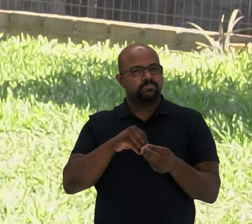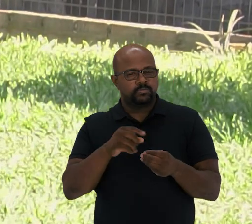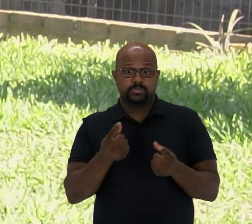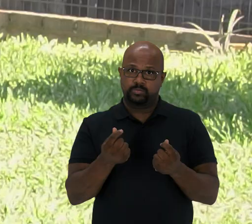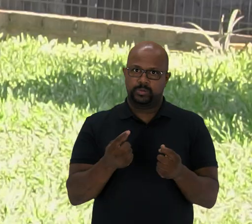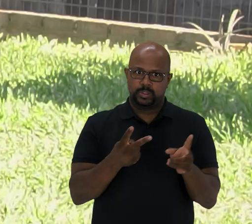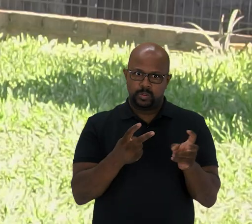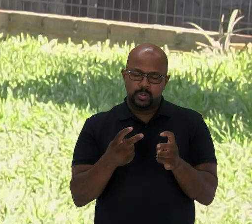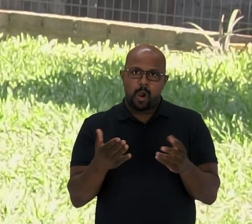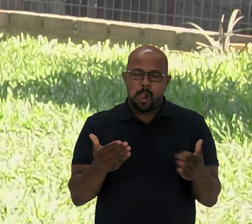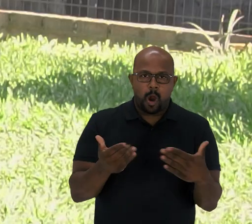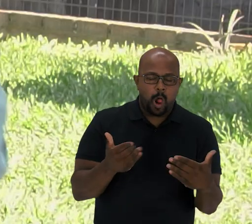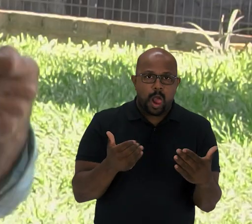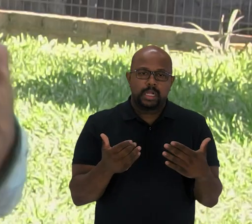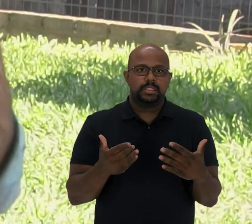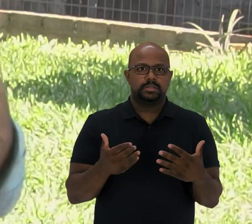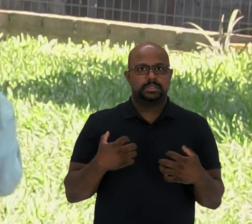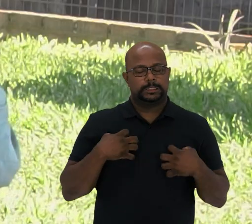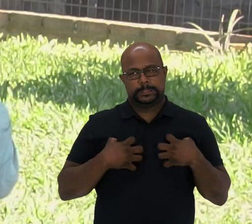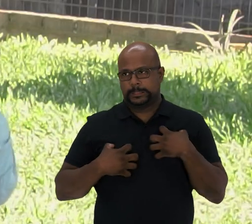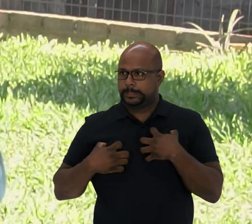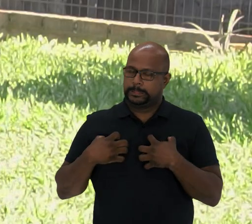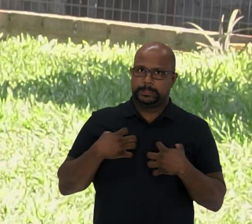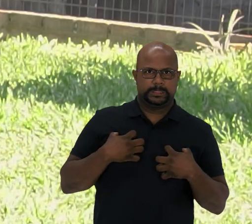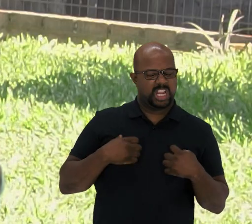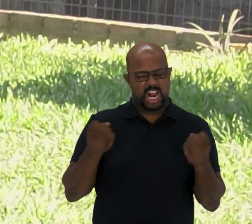que faturava, que reagiu